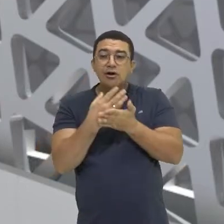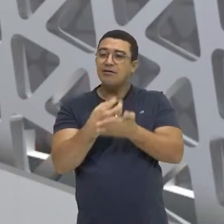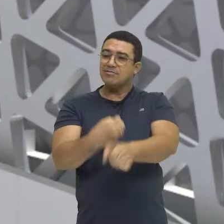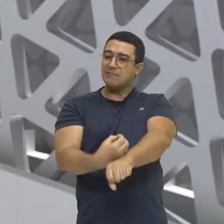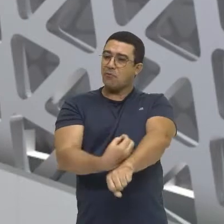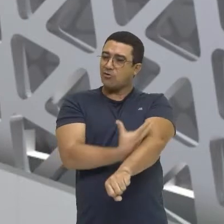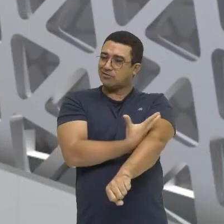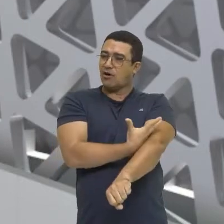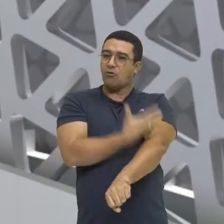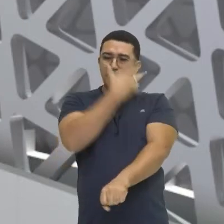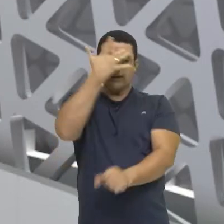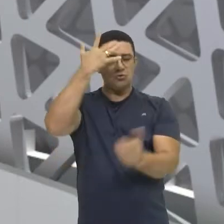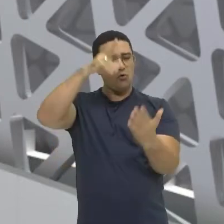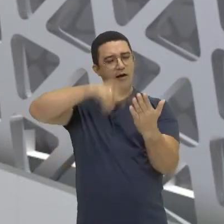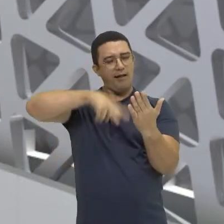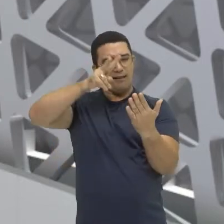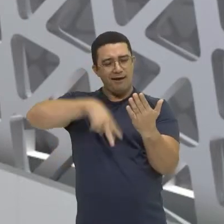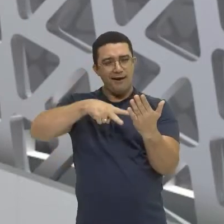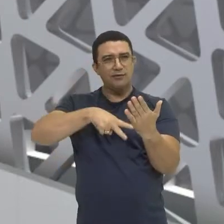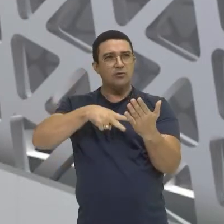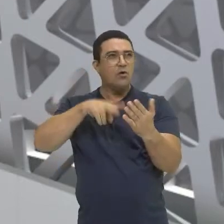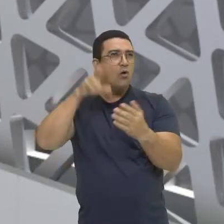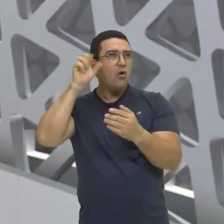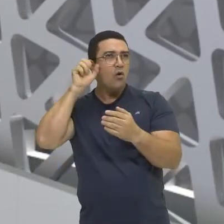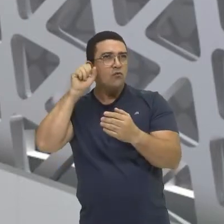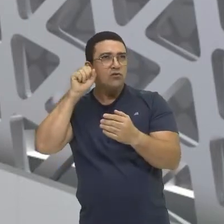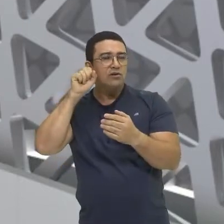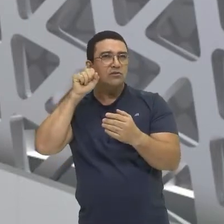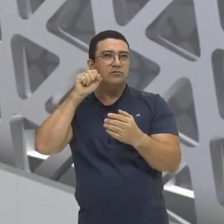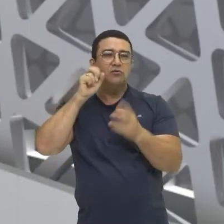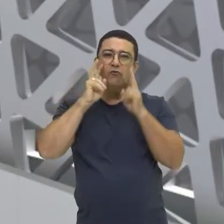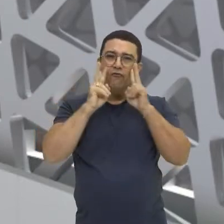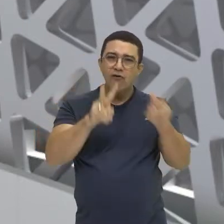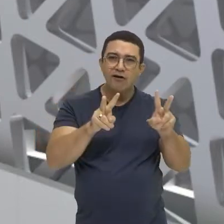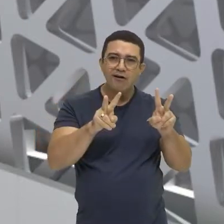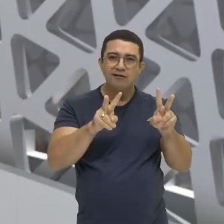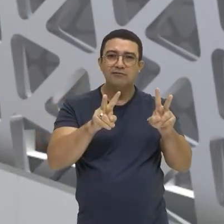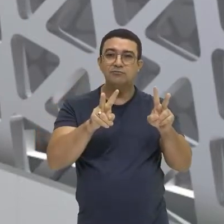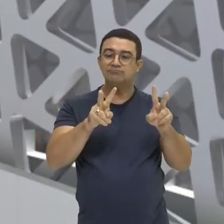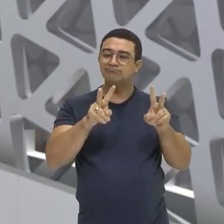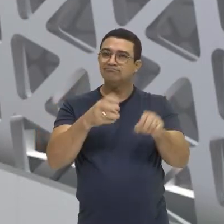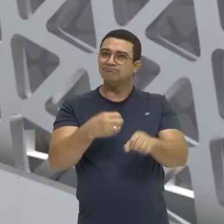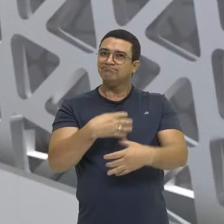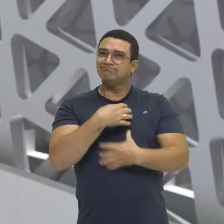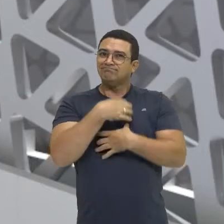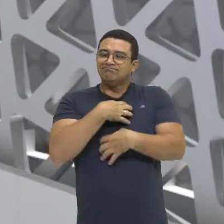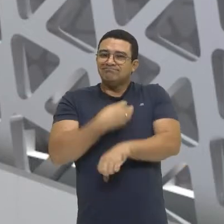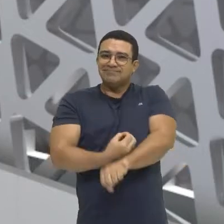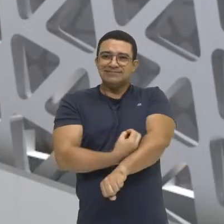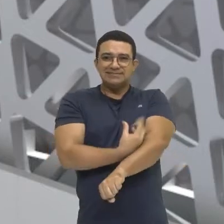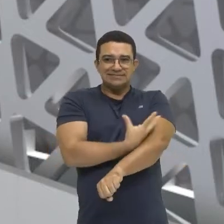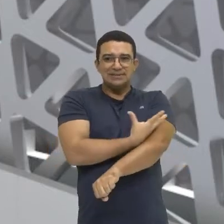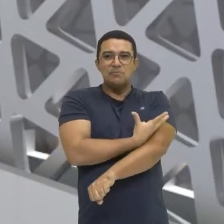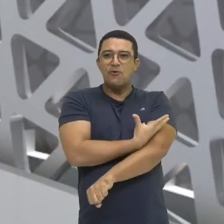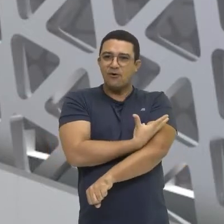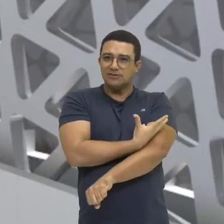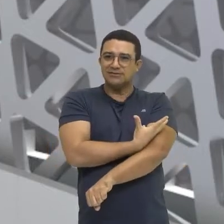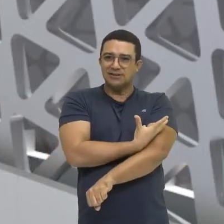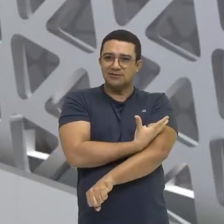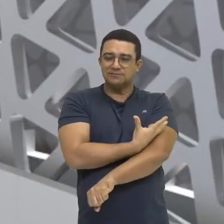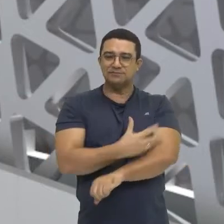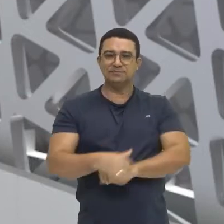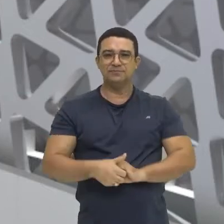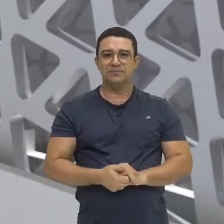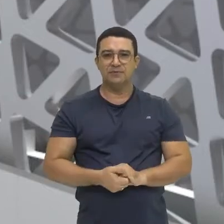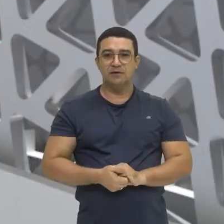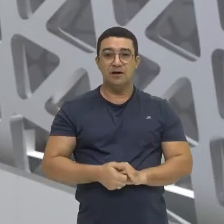na pessoa que está vendo, né, que está assistindo ou que está ouvindo a declamação desse poema.